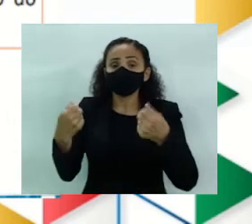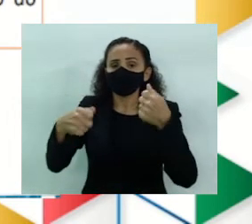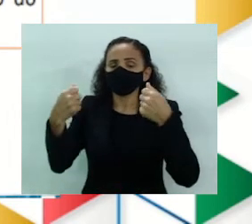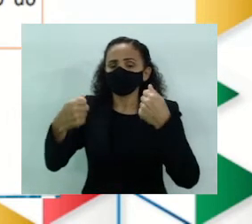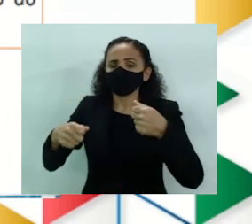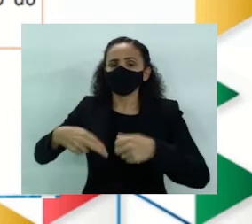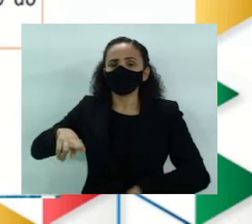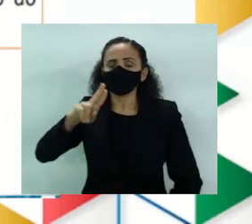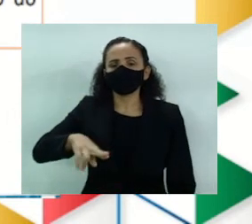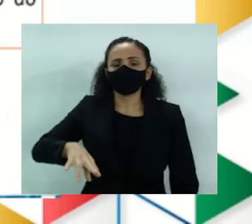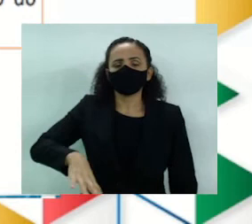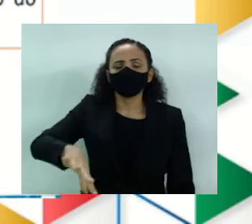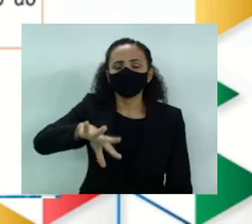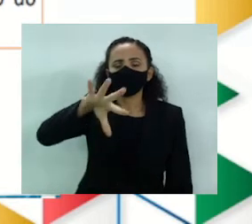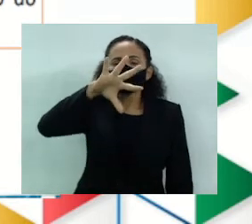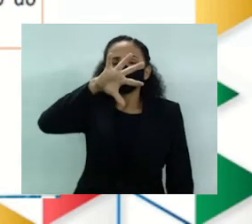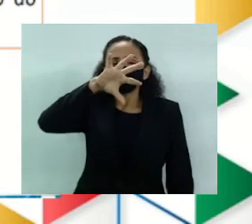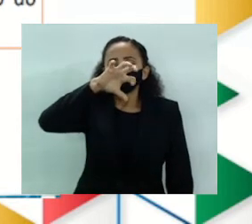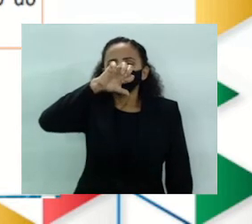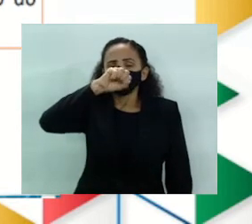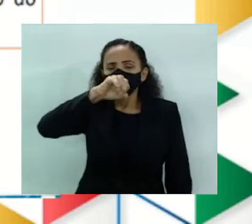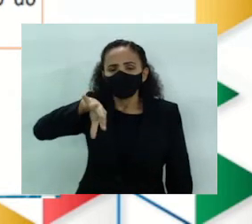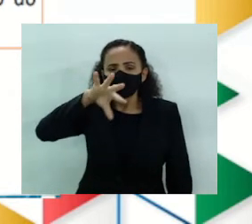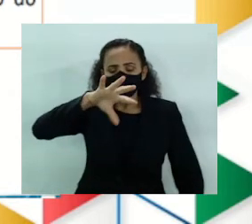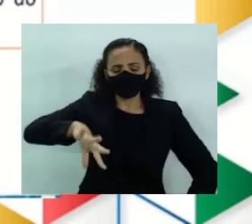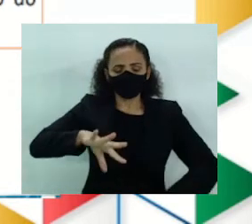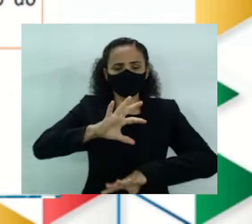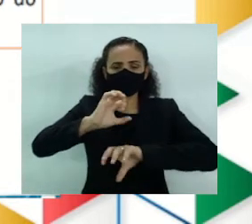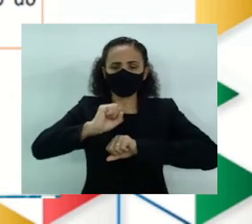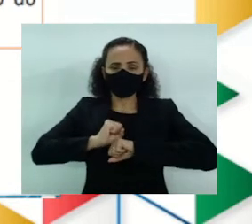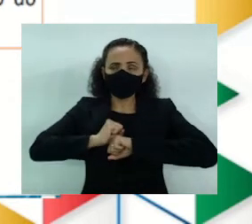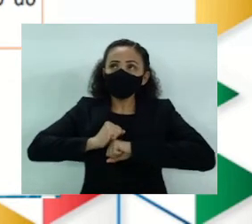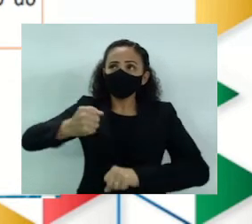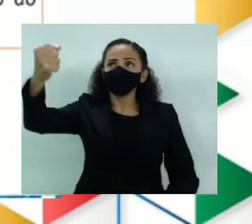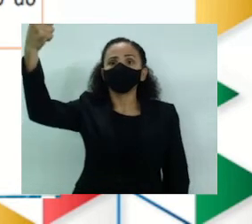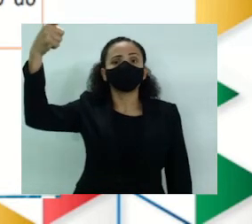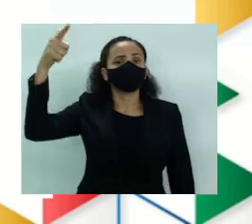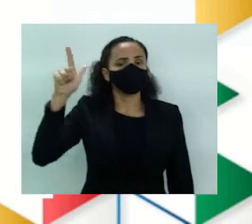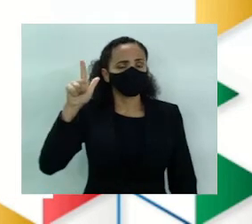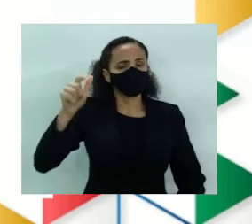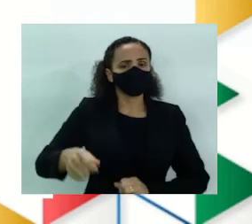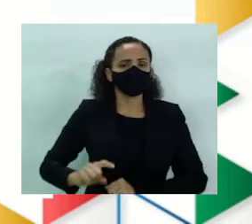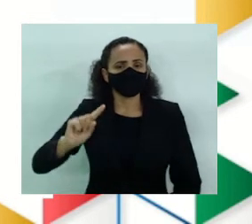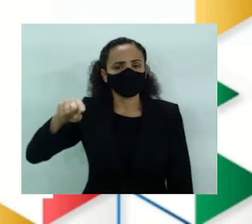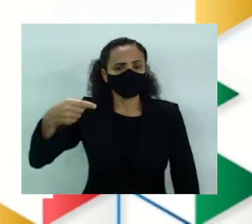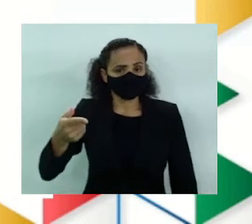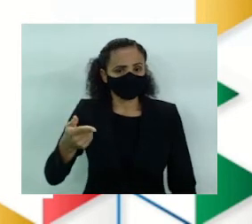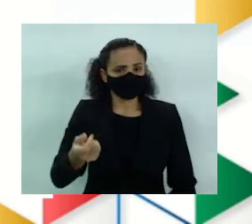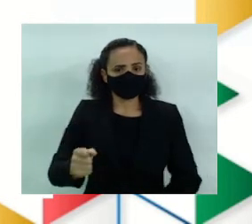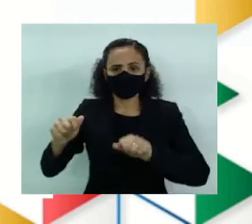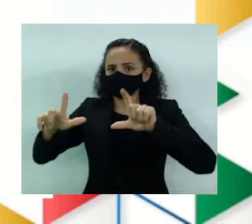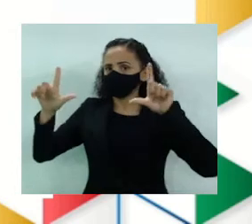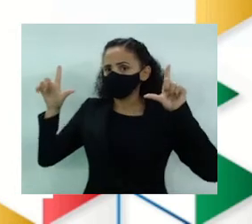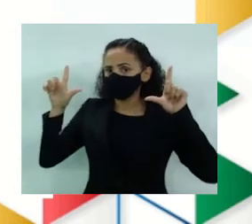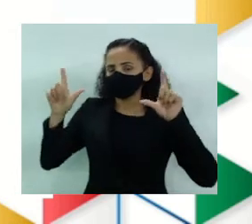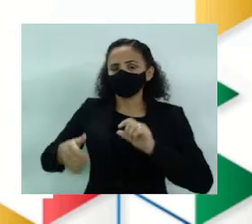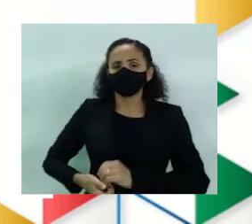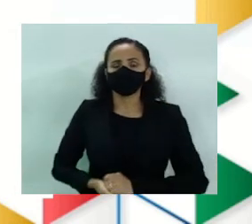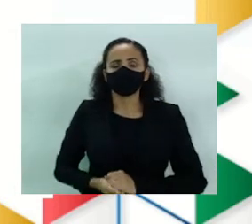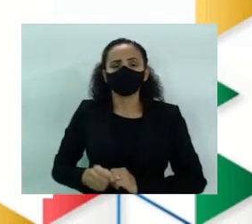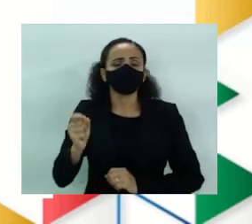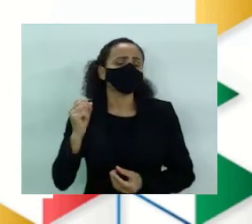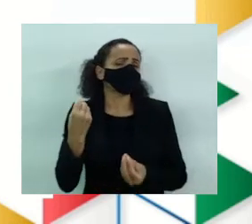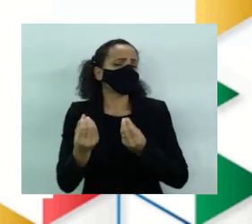de proteção que filtra os raios ultravioletas do Sol, tá certo? Na próxima tela, o